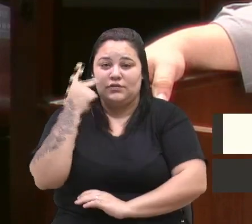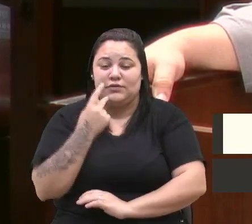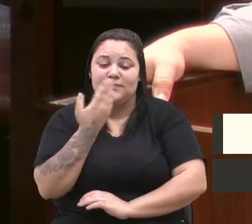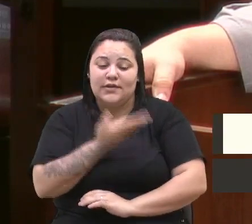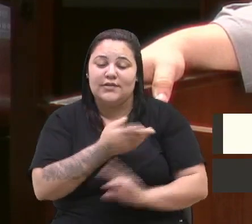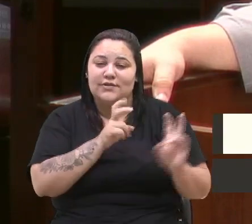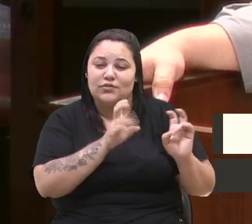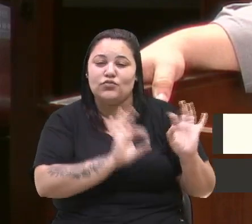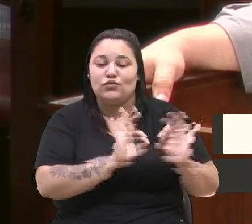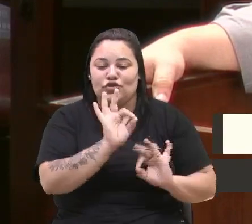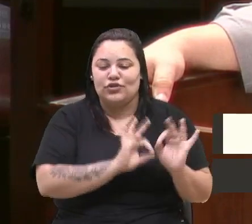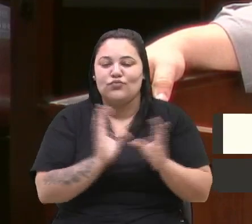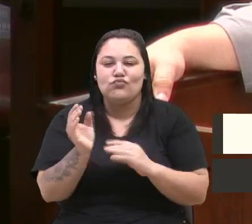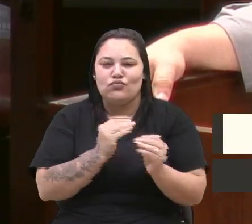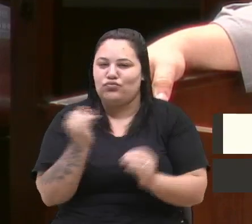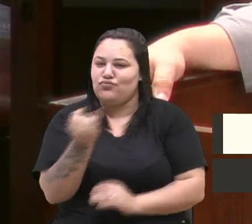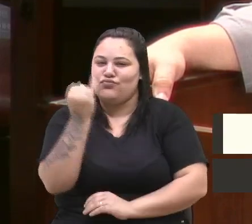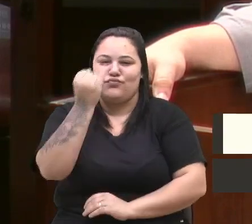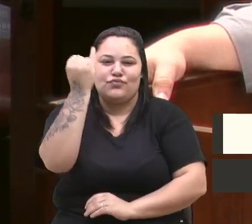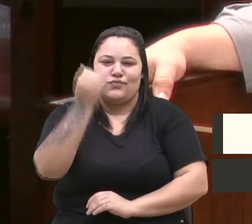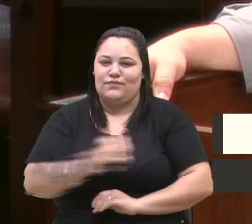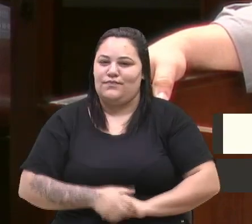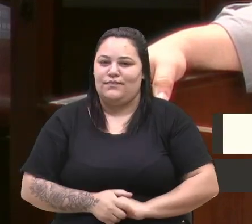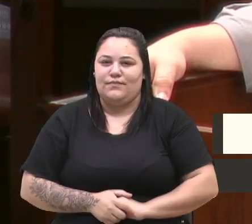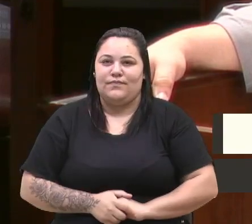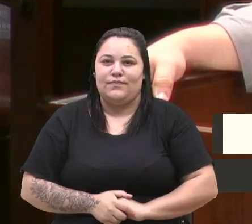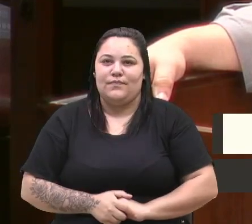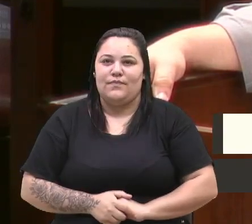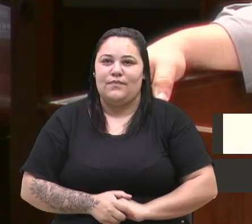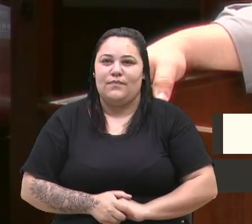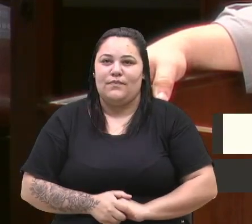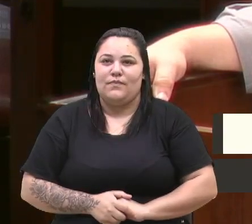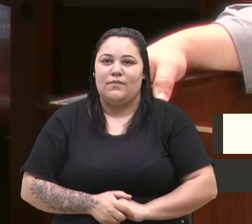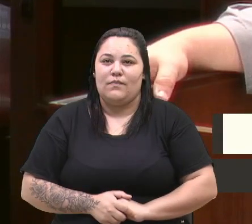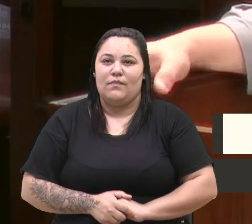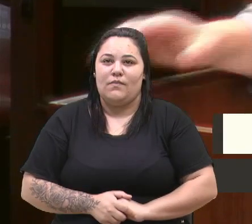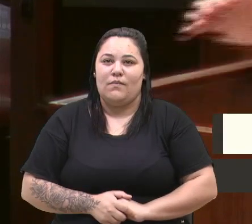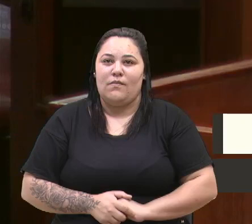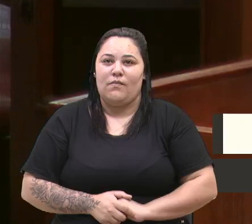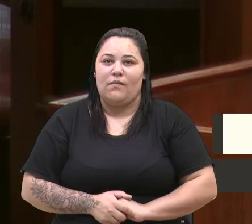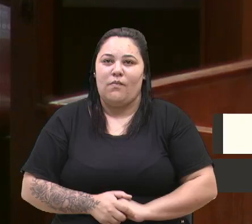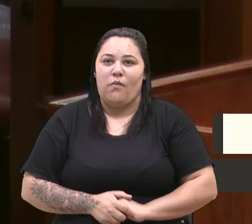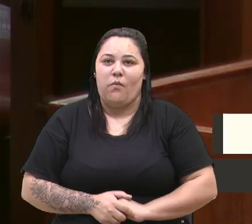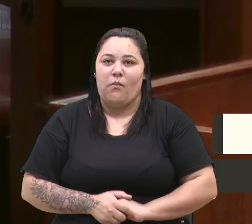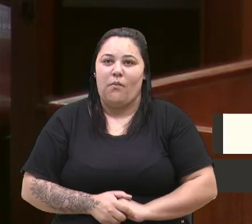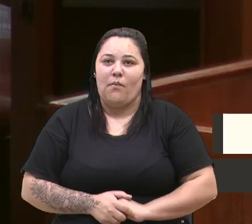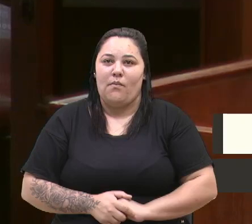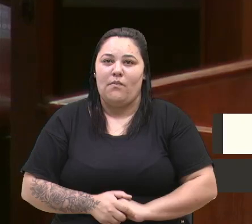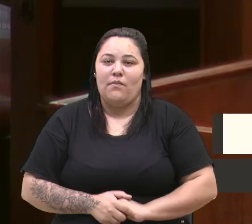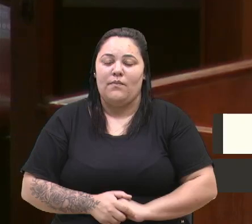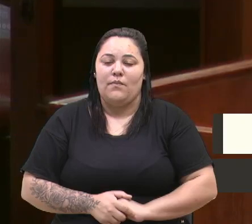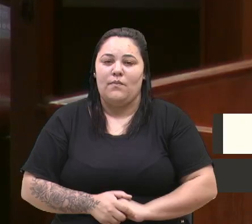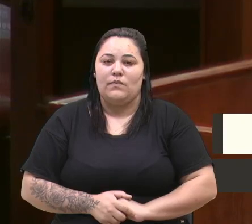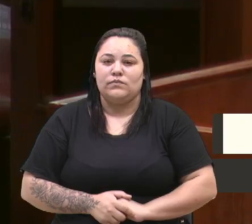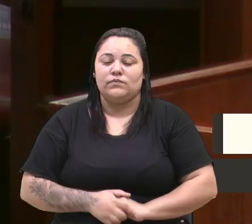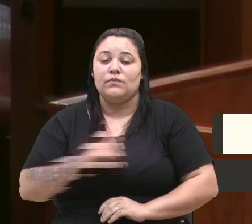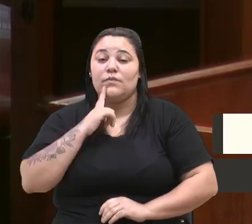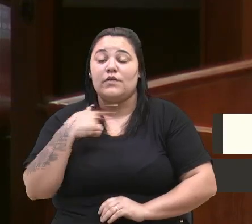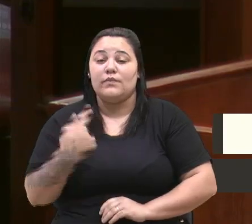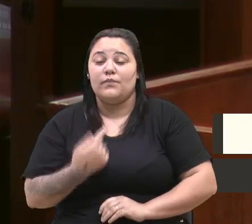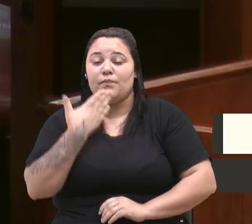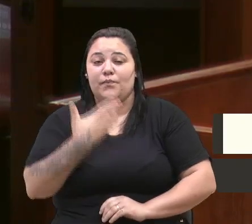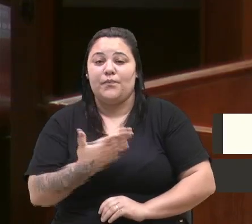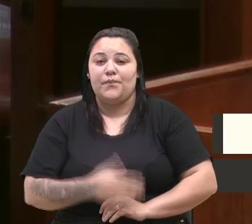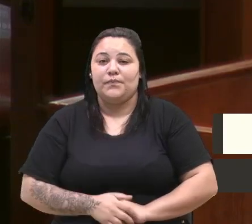nobre e tão importante. A gente, no decorrer desse ano, já lhe passo, a gente, no decorrer desse ano,